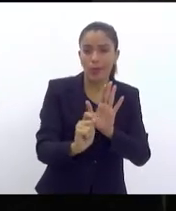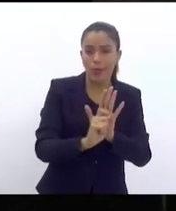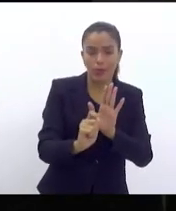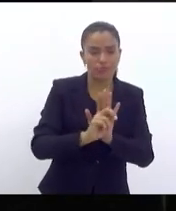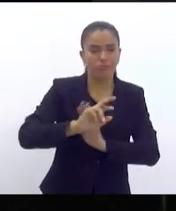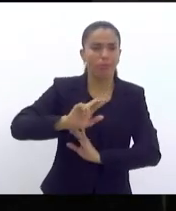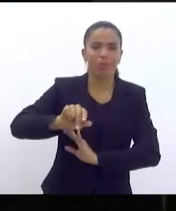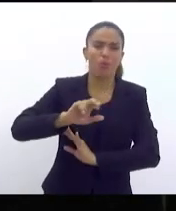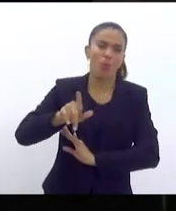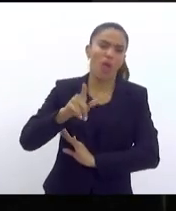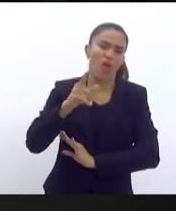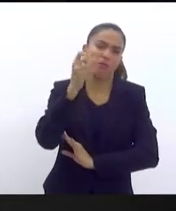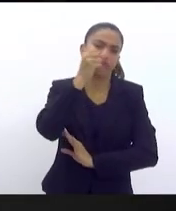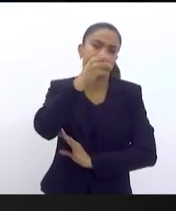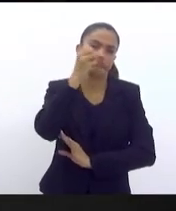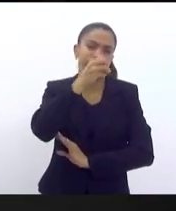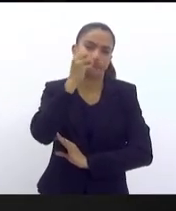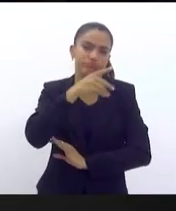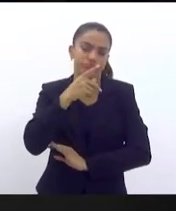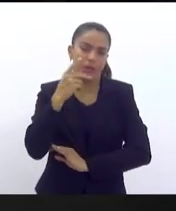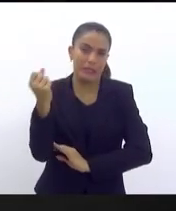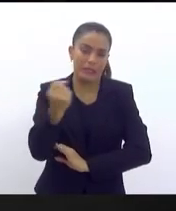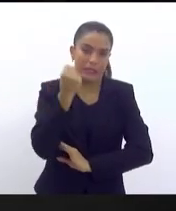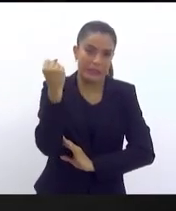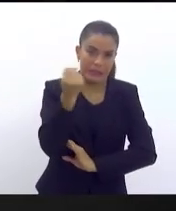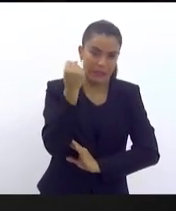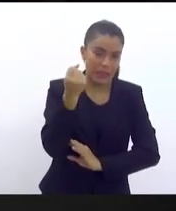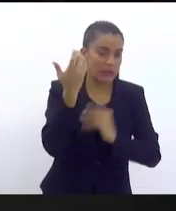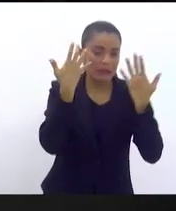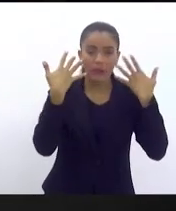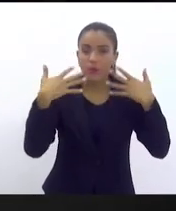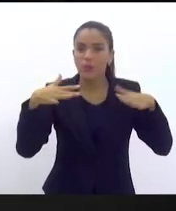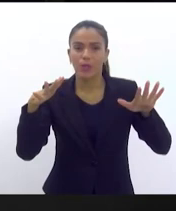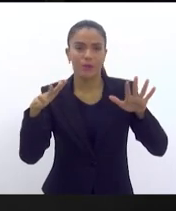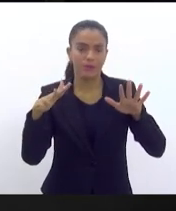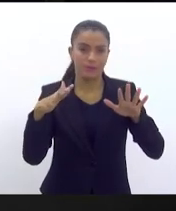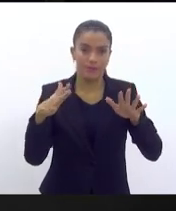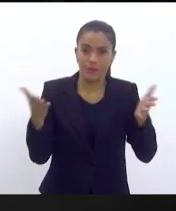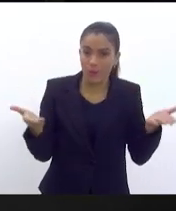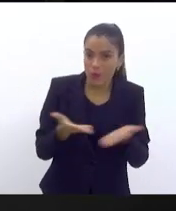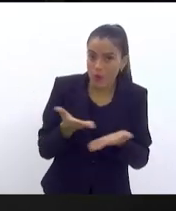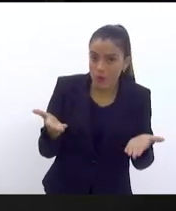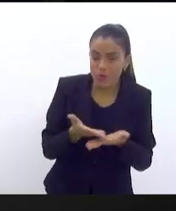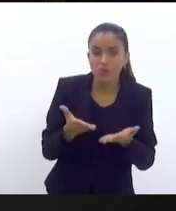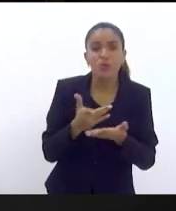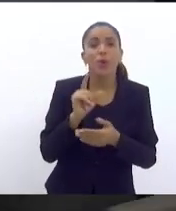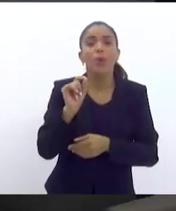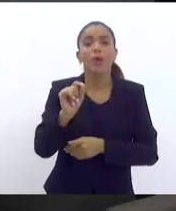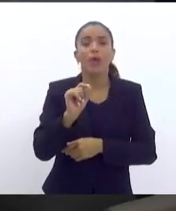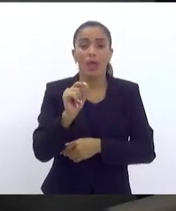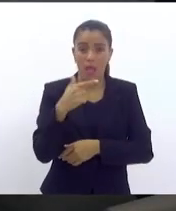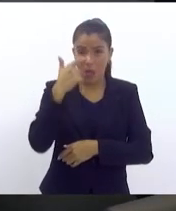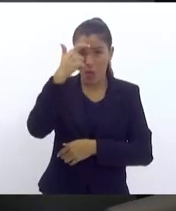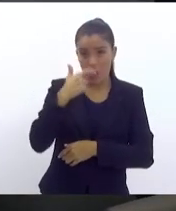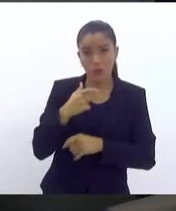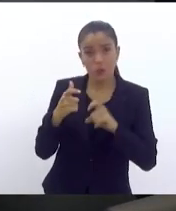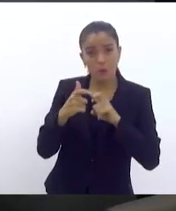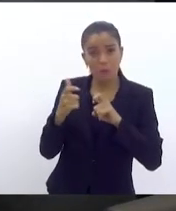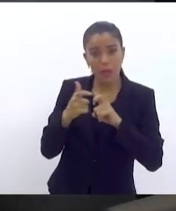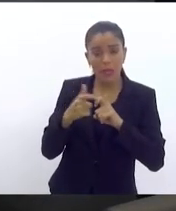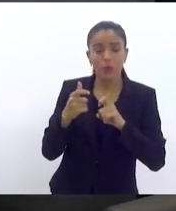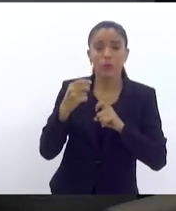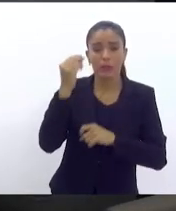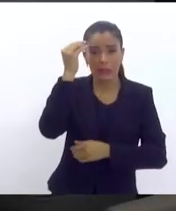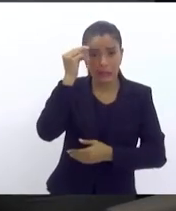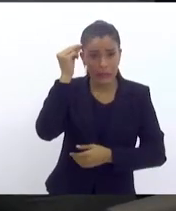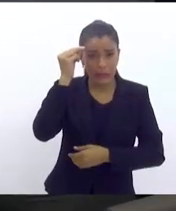é algo assim tão agressivo pelo contrário é algo natural e hoje em dia ele se apoiam eu sou médico eu sou neurocirurgião